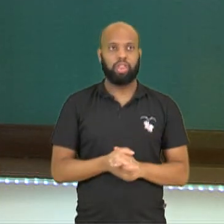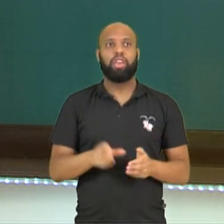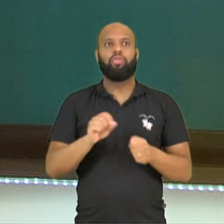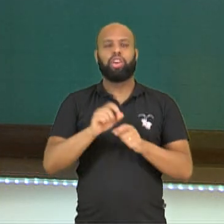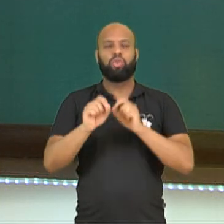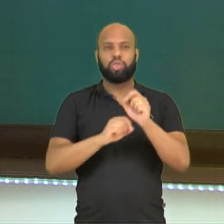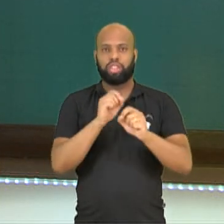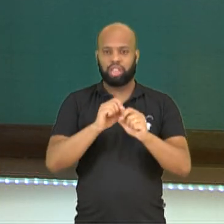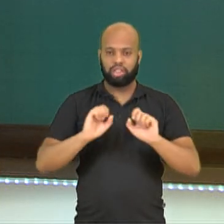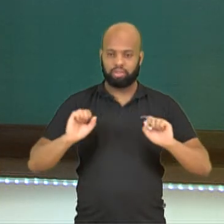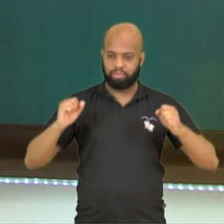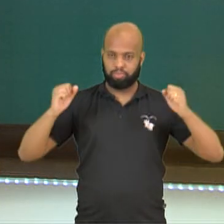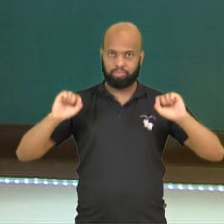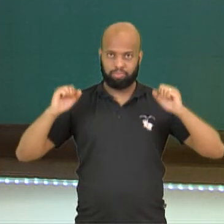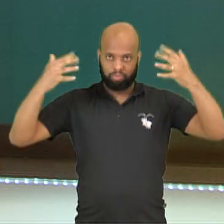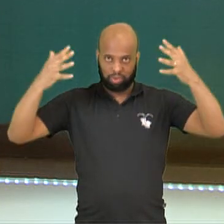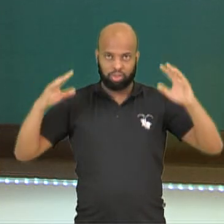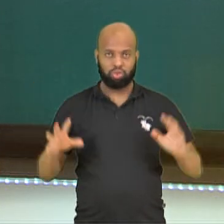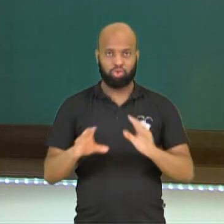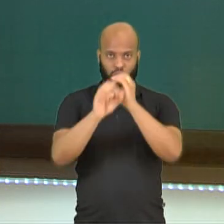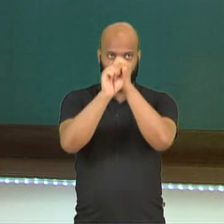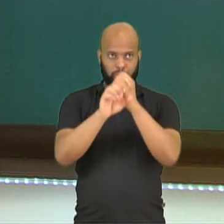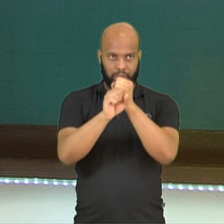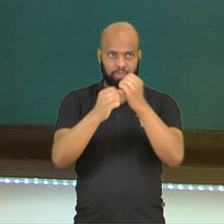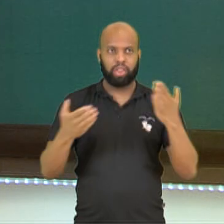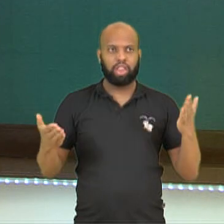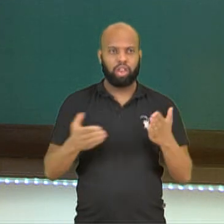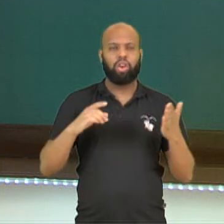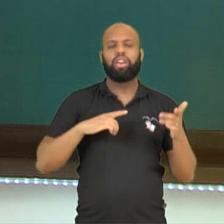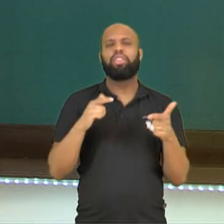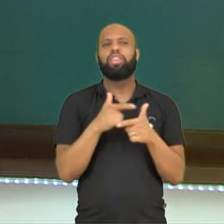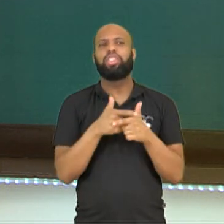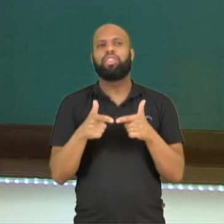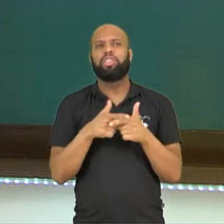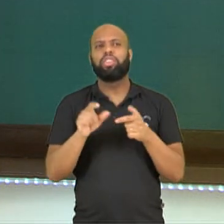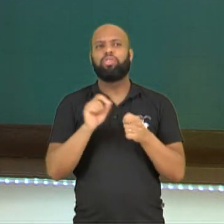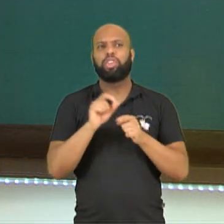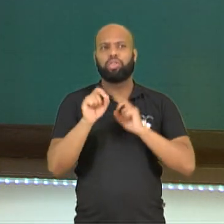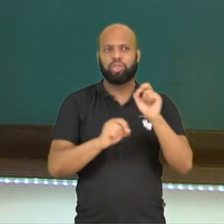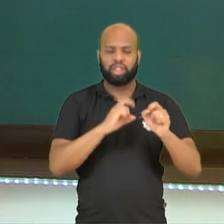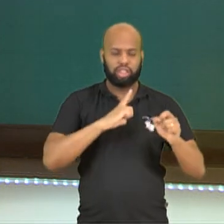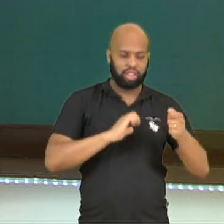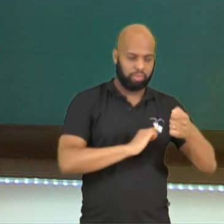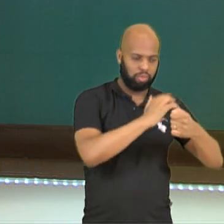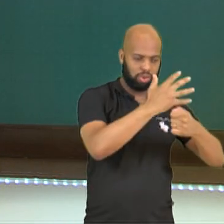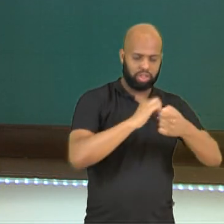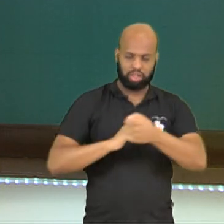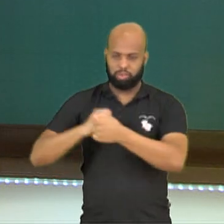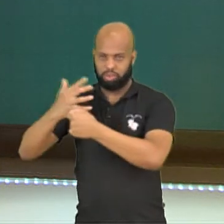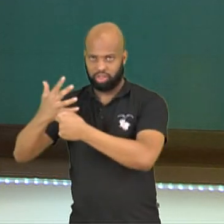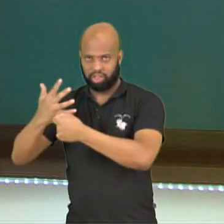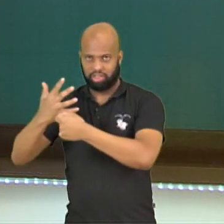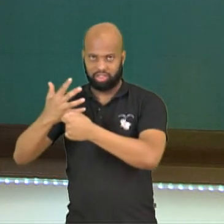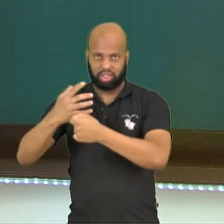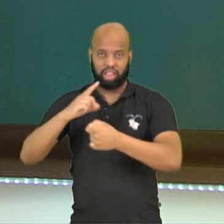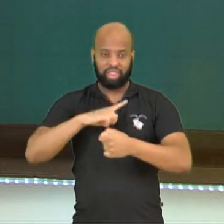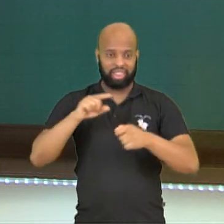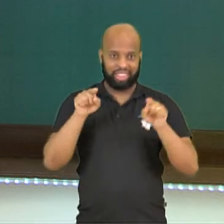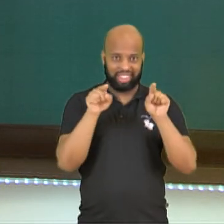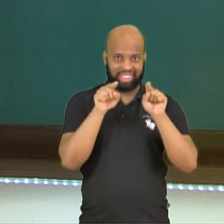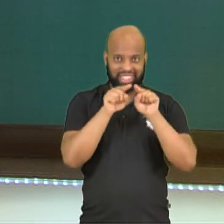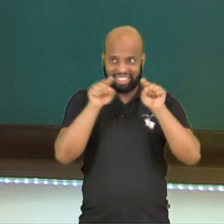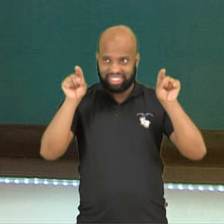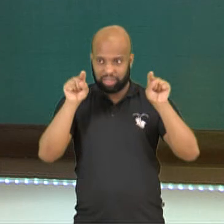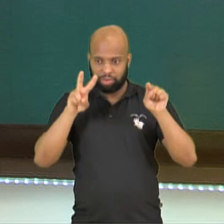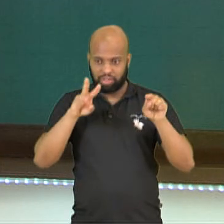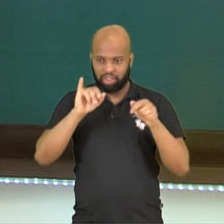a base é a mesma, eu subtraio os expoentes nesta ordem, ok? Potência de potência,